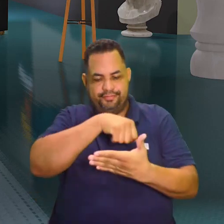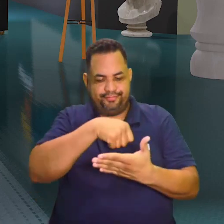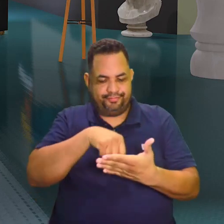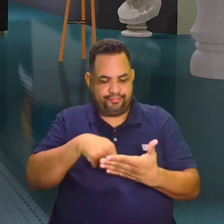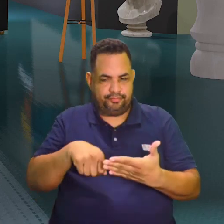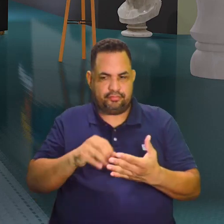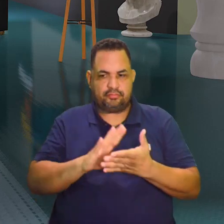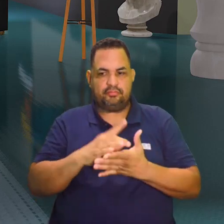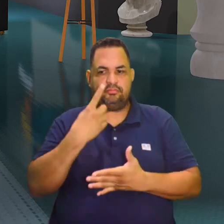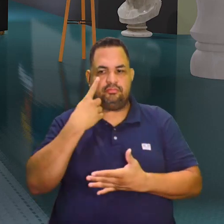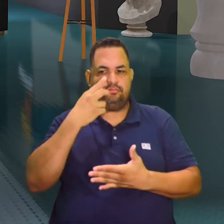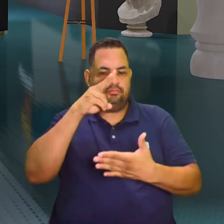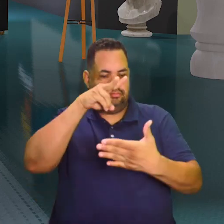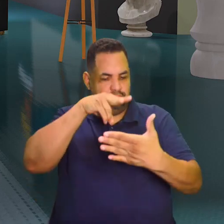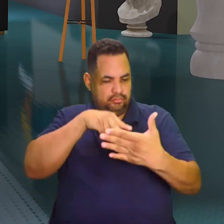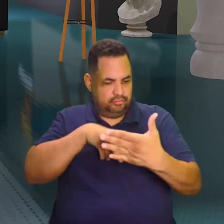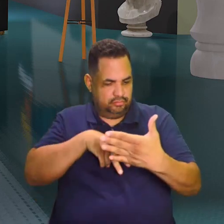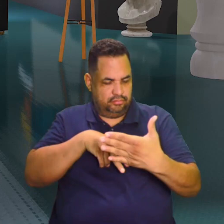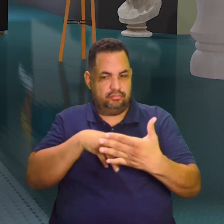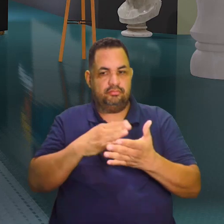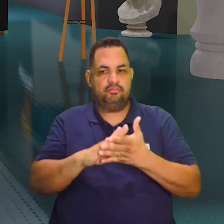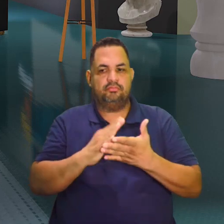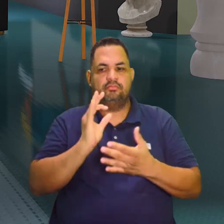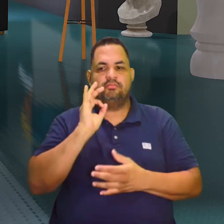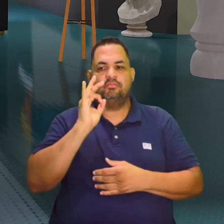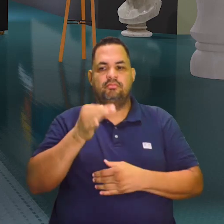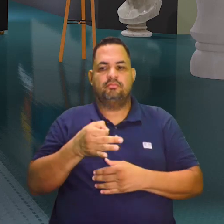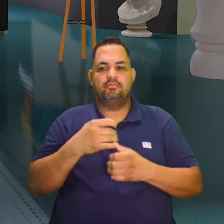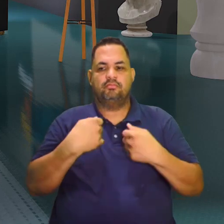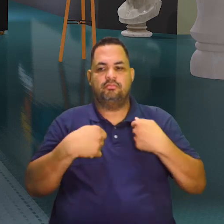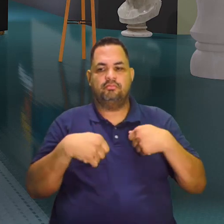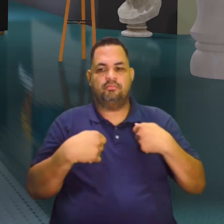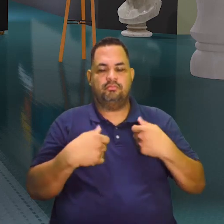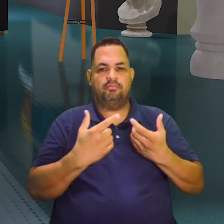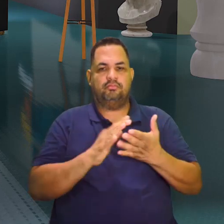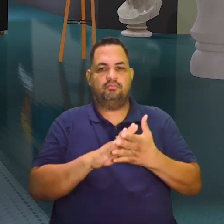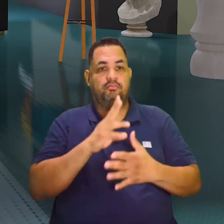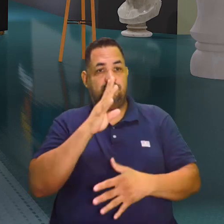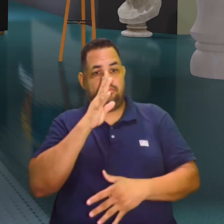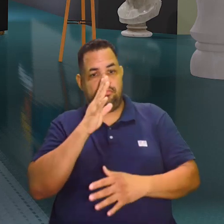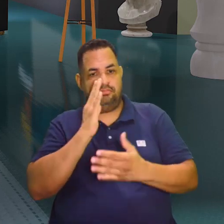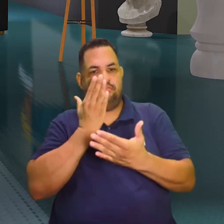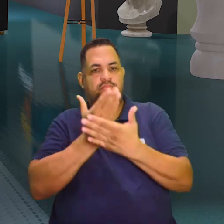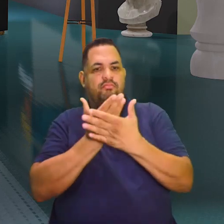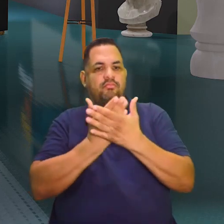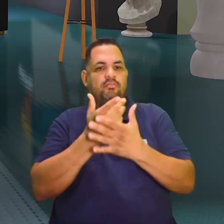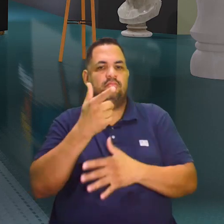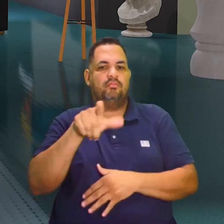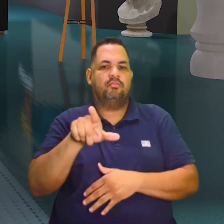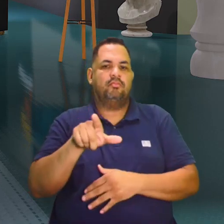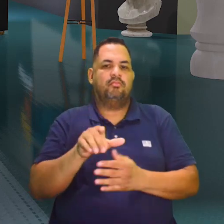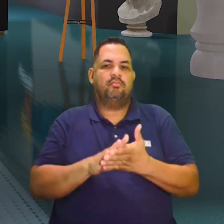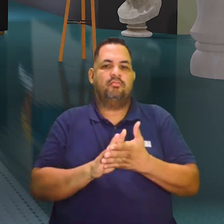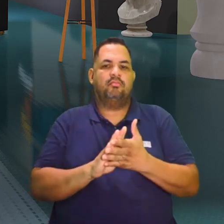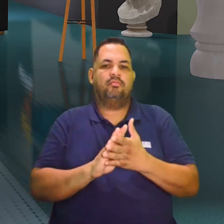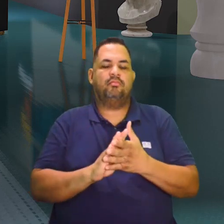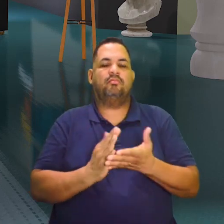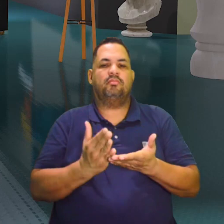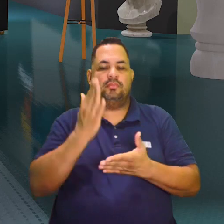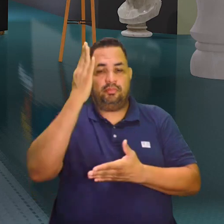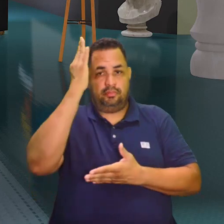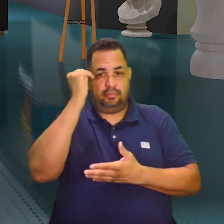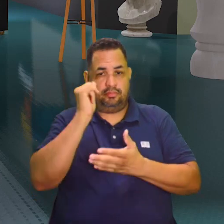as anotações que vocês fizeram, certo? Se necessário, assista a aula de novo. Enfim, tenho certeza que vocês